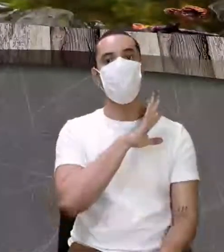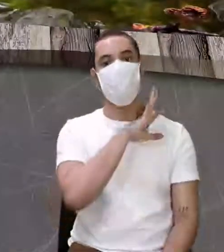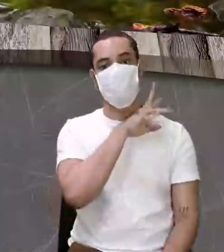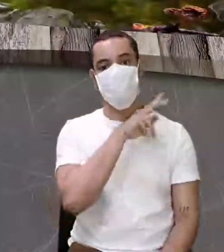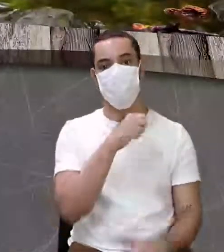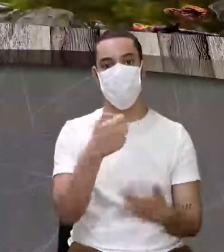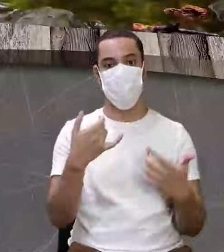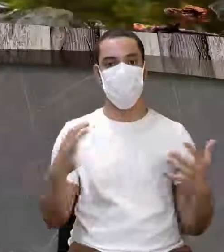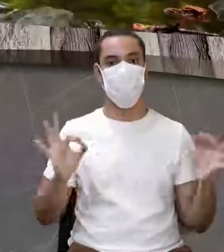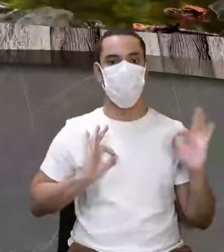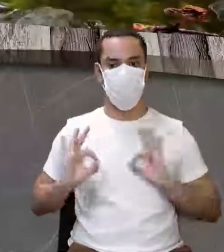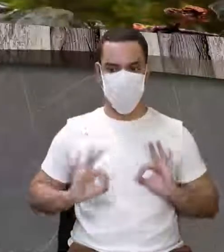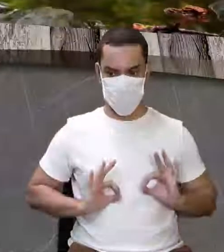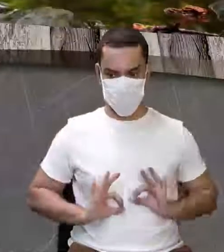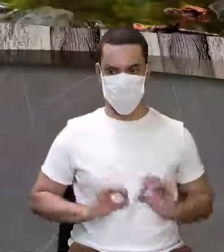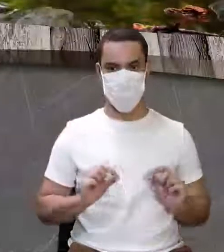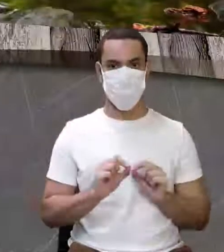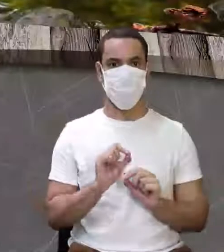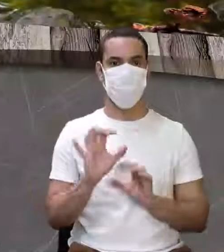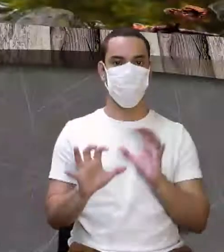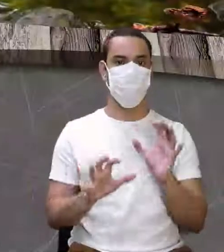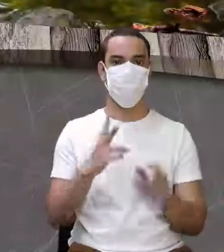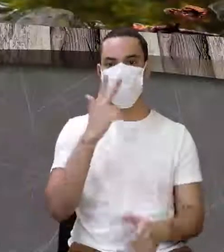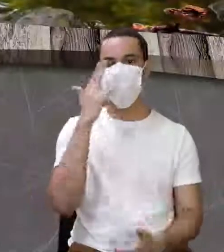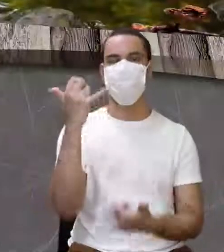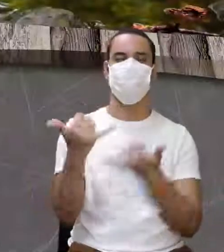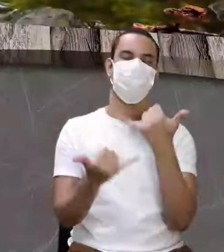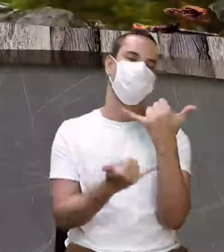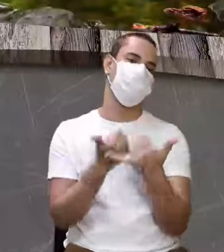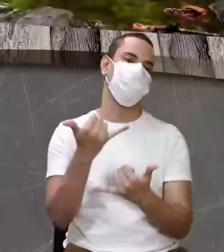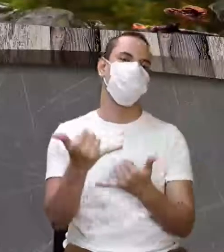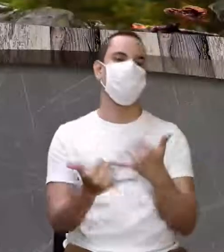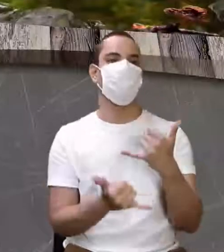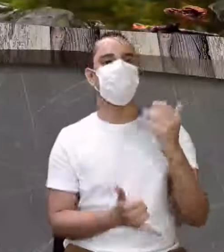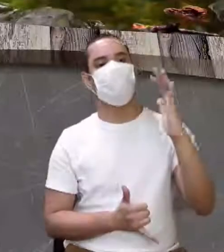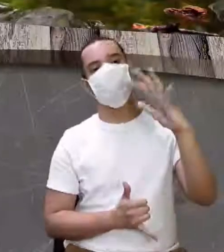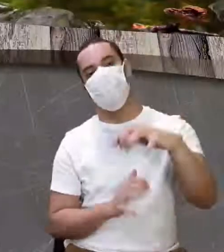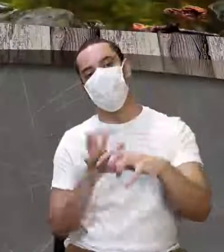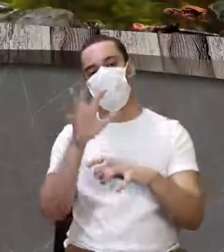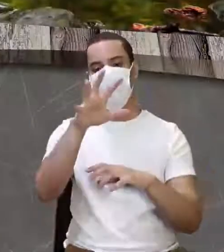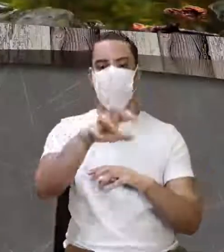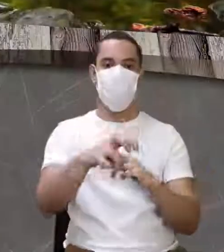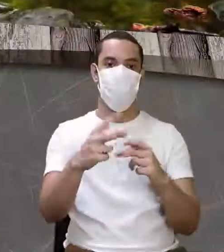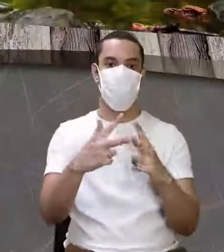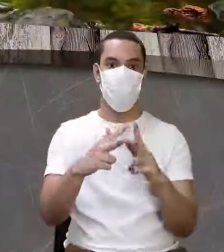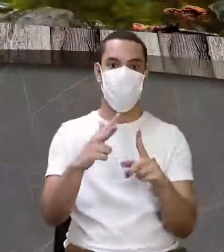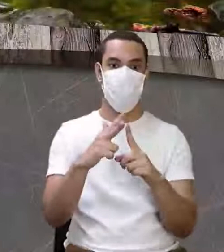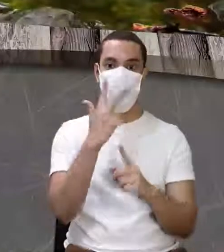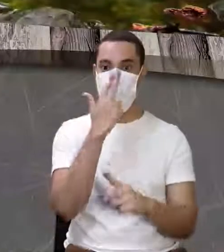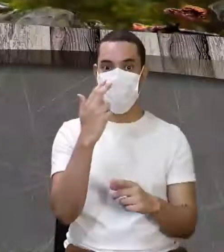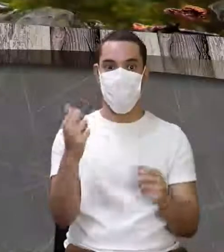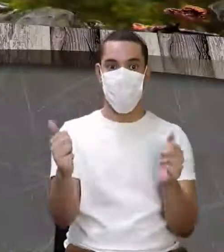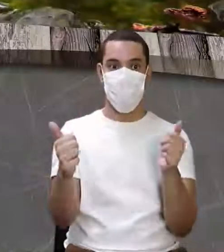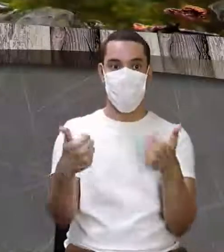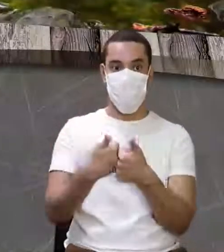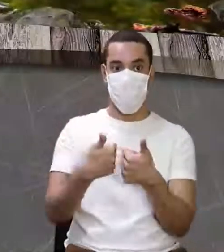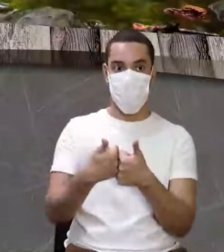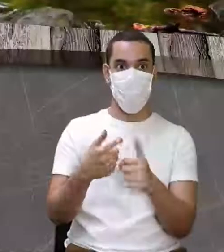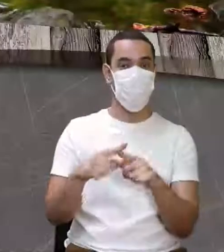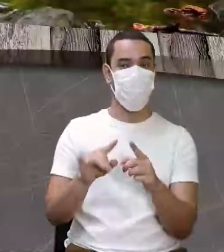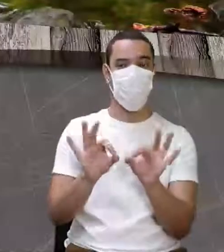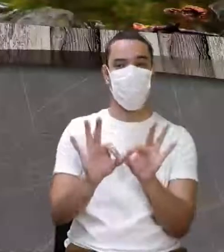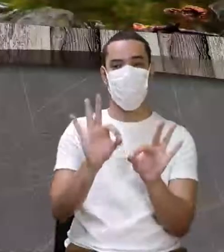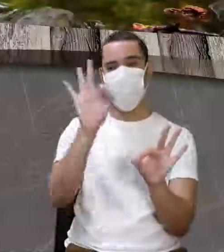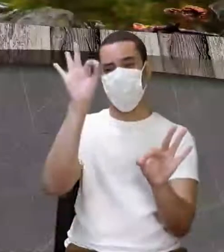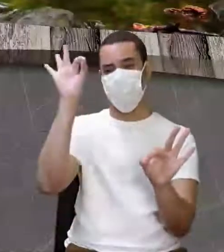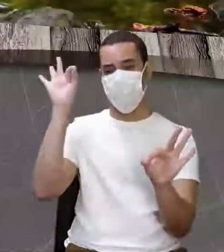ouve aquele brincar de felinos no meio da mata. Parece que eles estão em cima de você, estão a quilômetros de distância